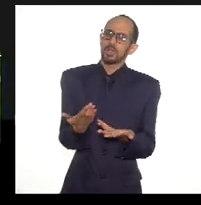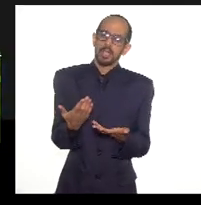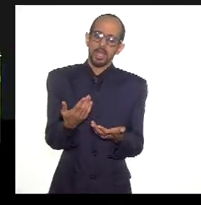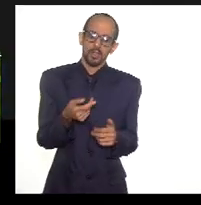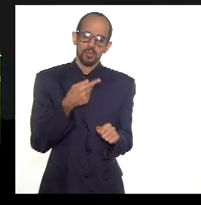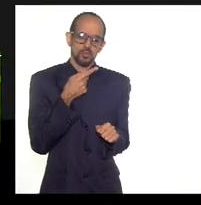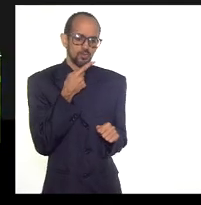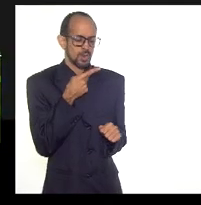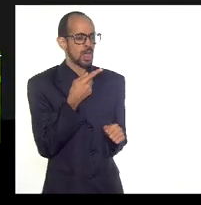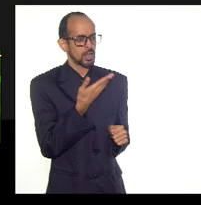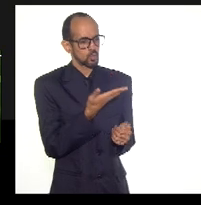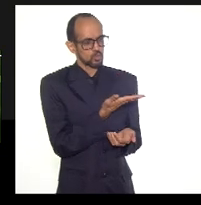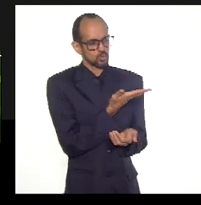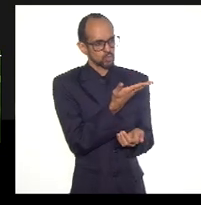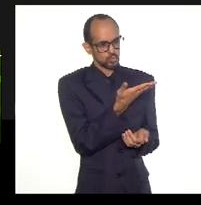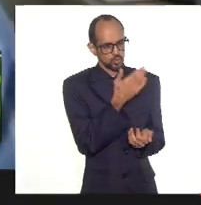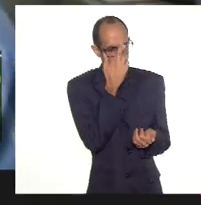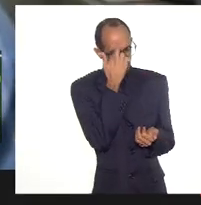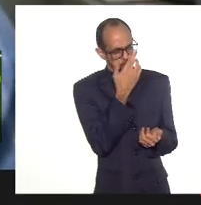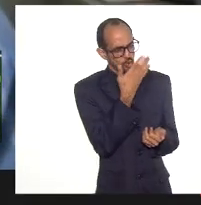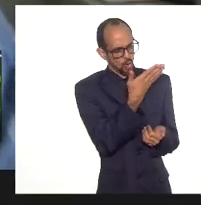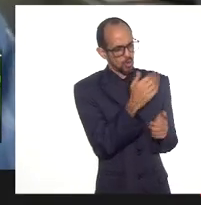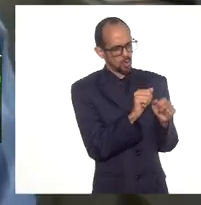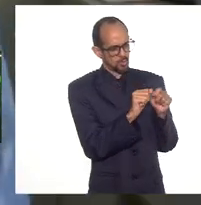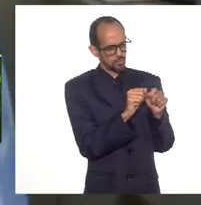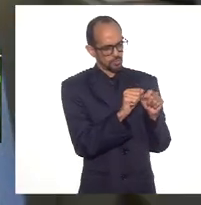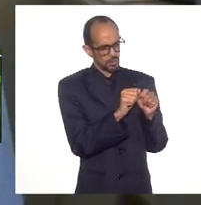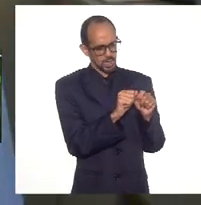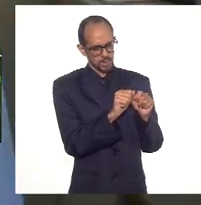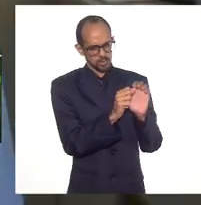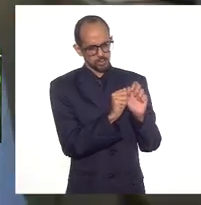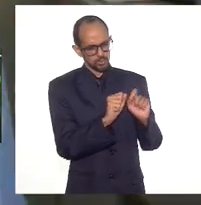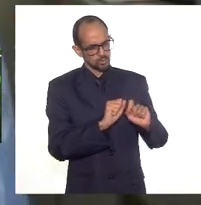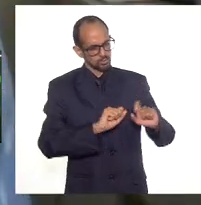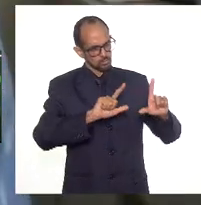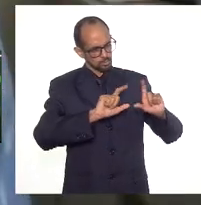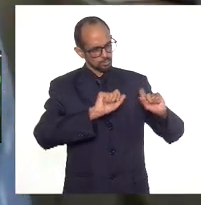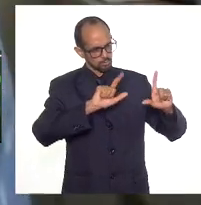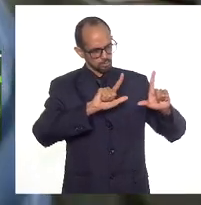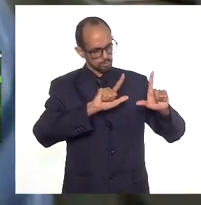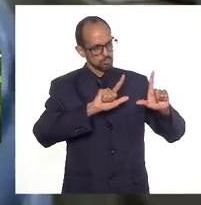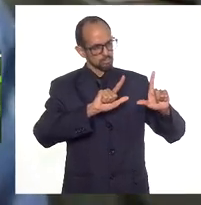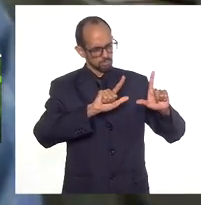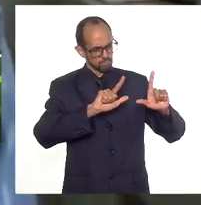fez uma exposição bastante didática,